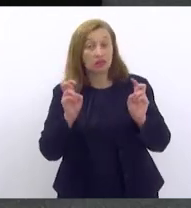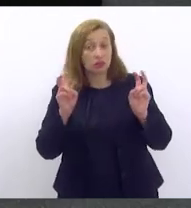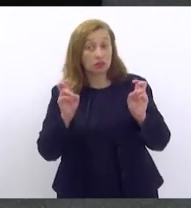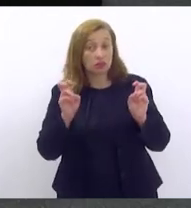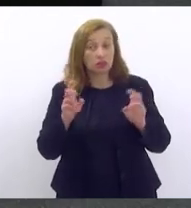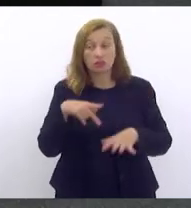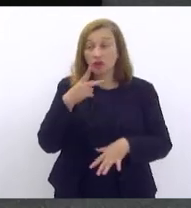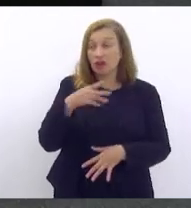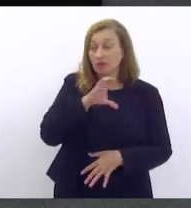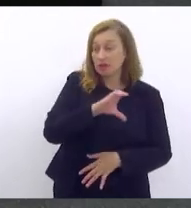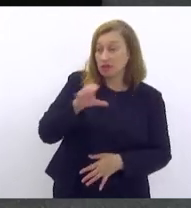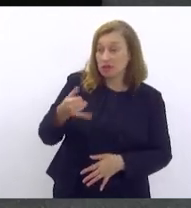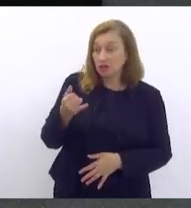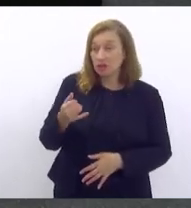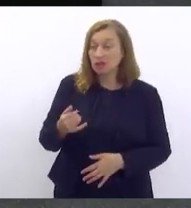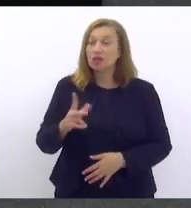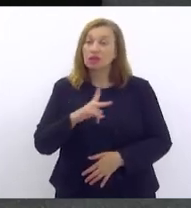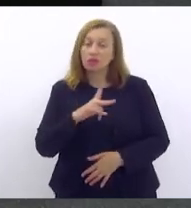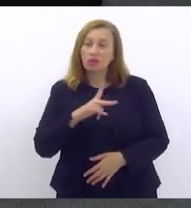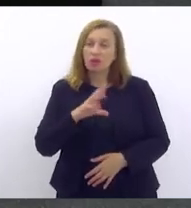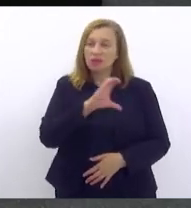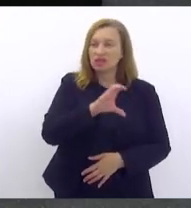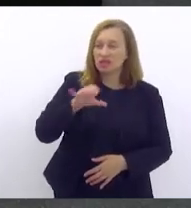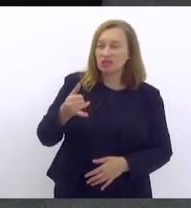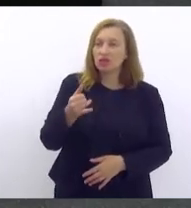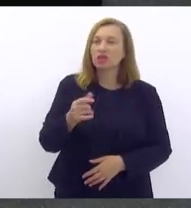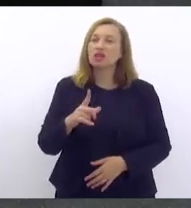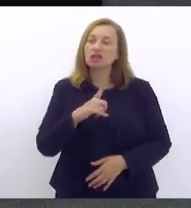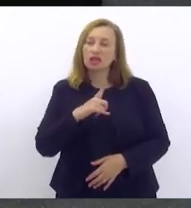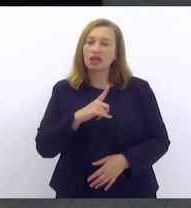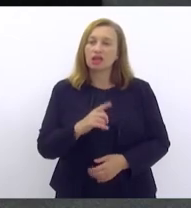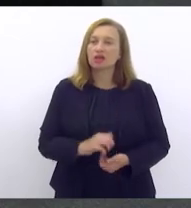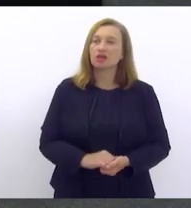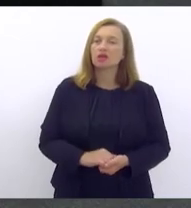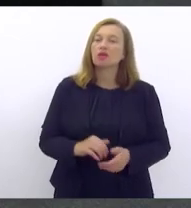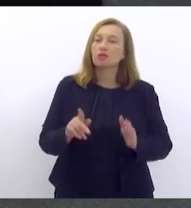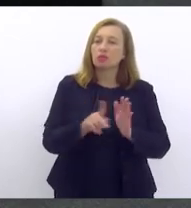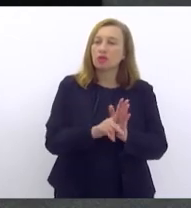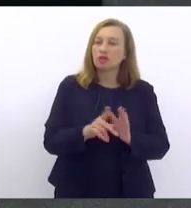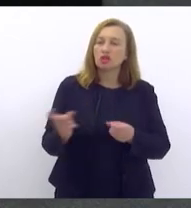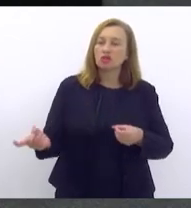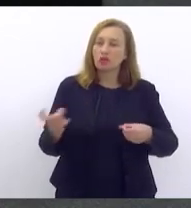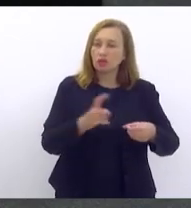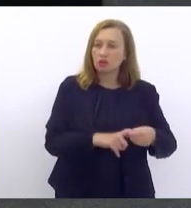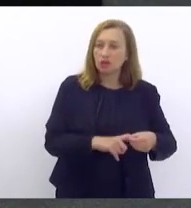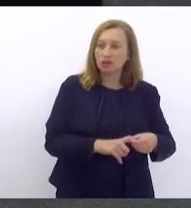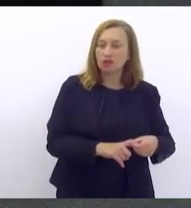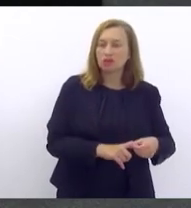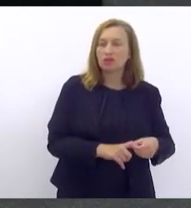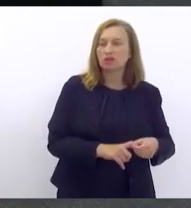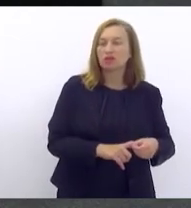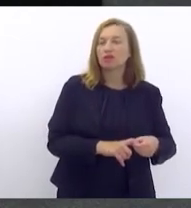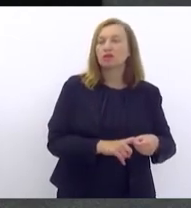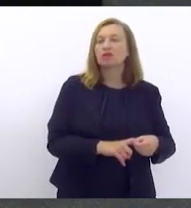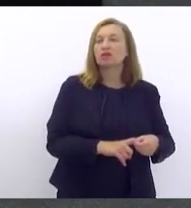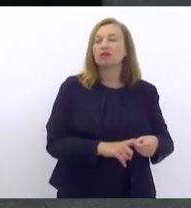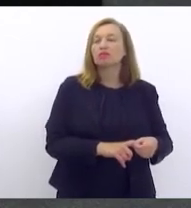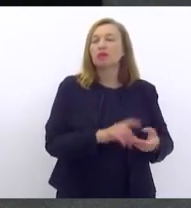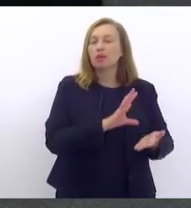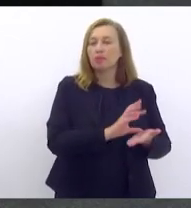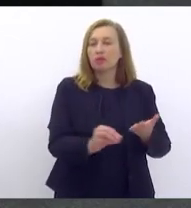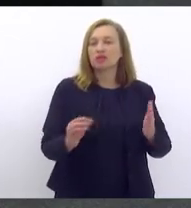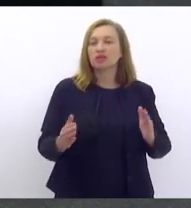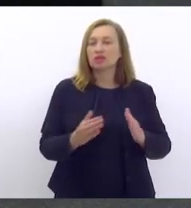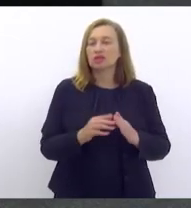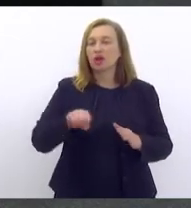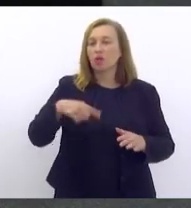levantadas pela CCJ, na própria CCJ, e que a gente tenha aí o projeto retornado para apreciação dessa casa na